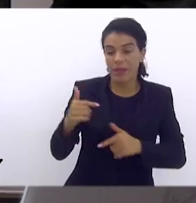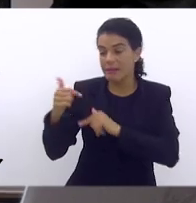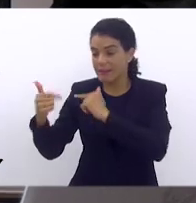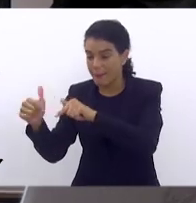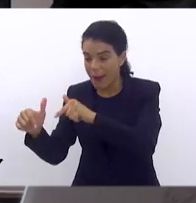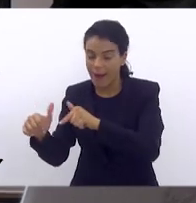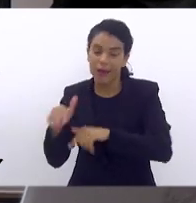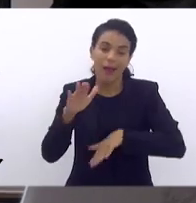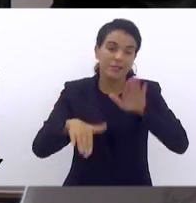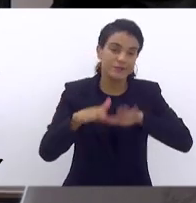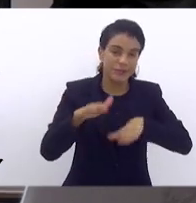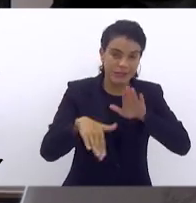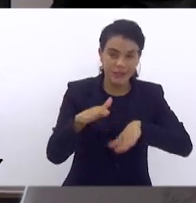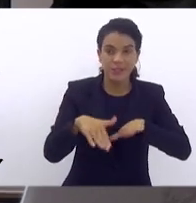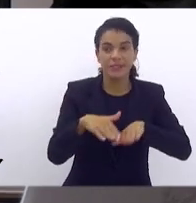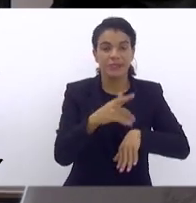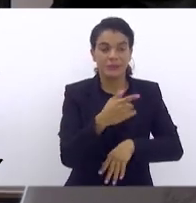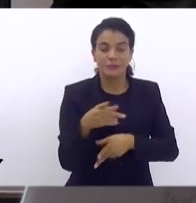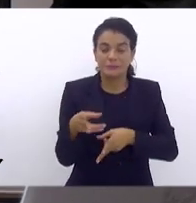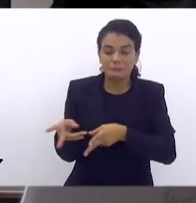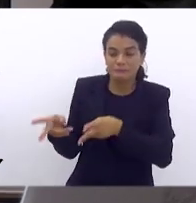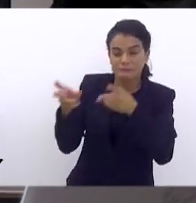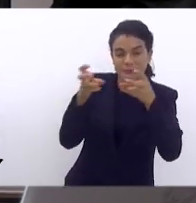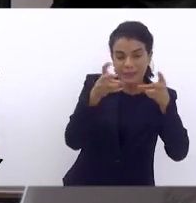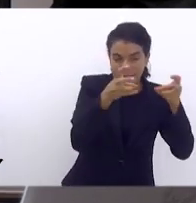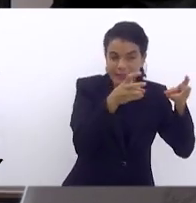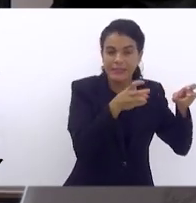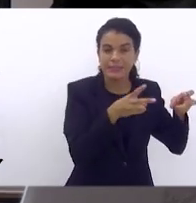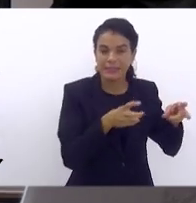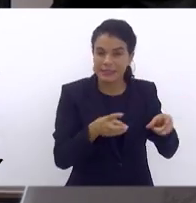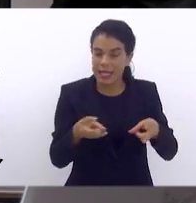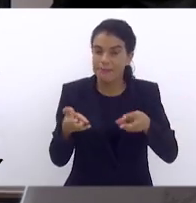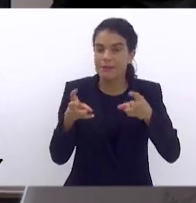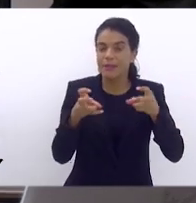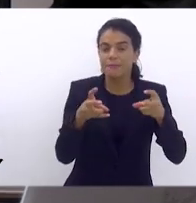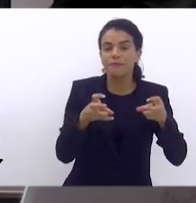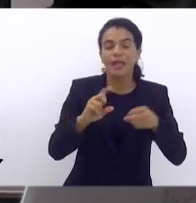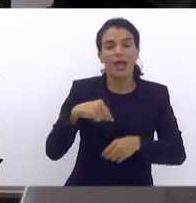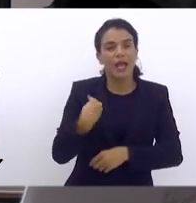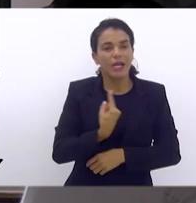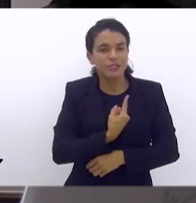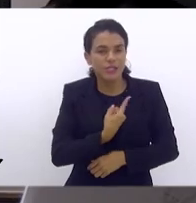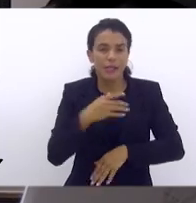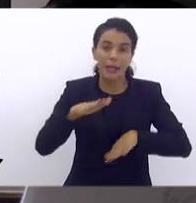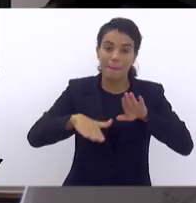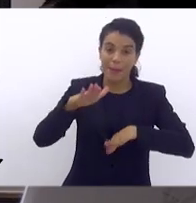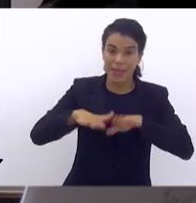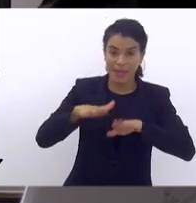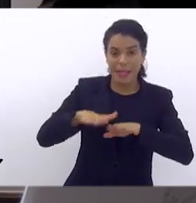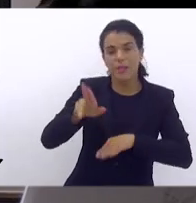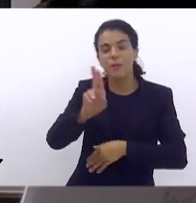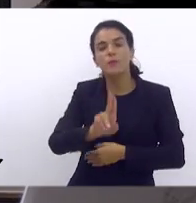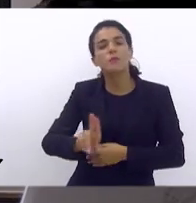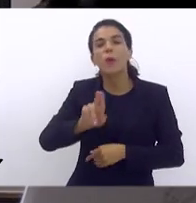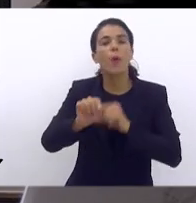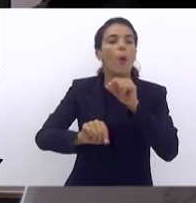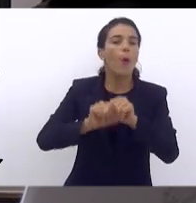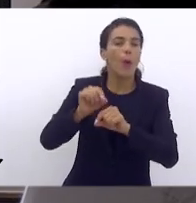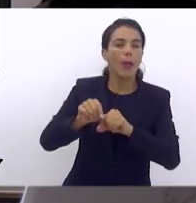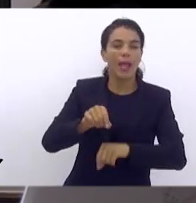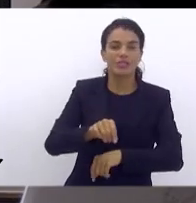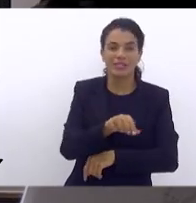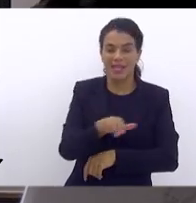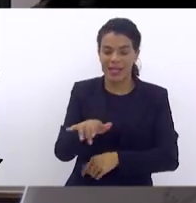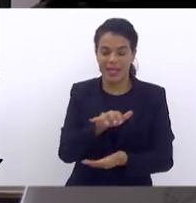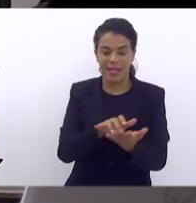trabalho às vezes é a gente percebe muito que quando a gente dependendo do que a gente está utilizando a gente sempre aperta